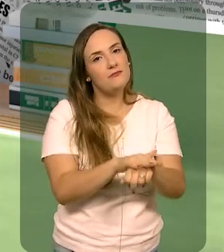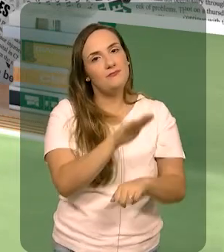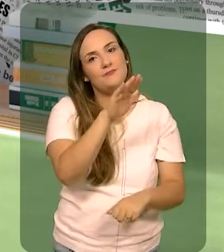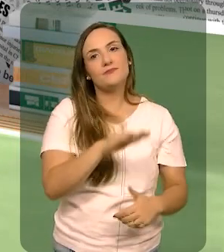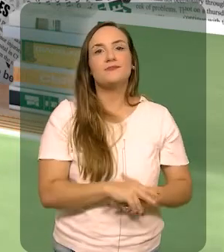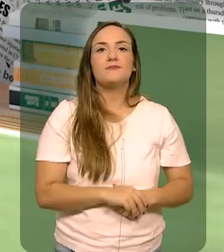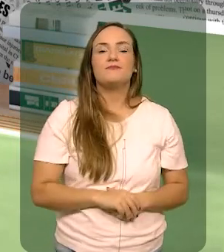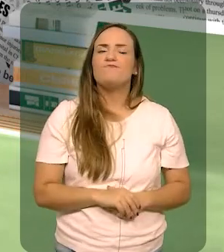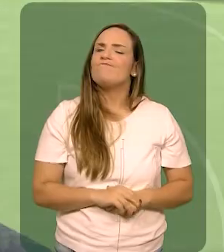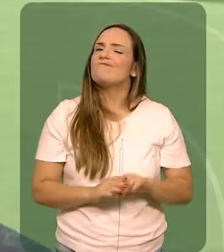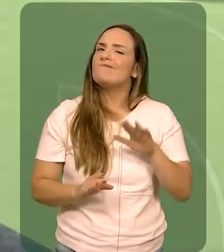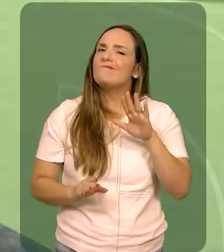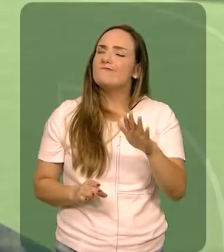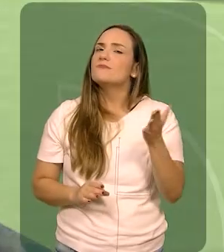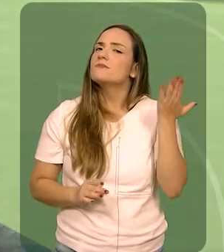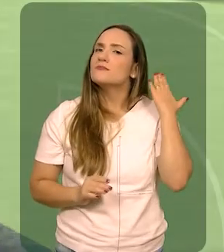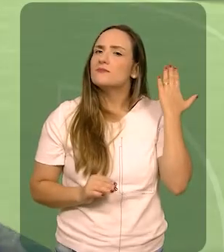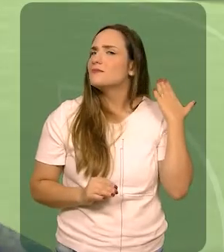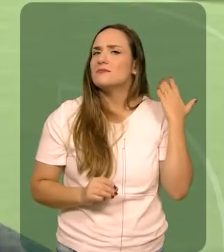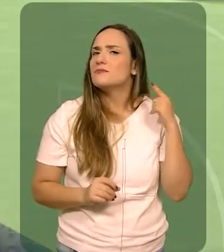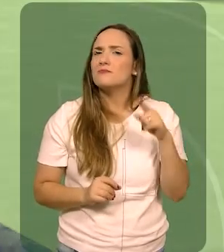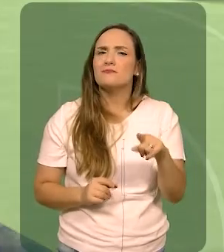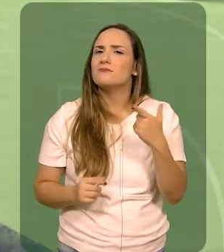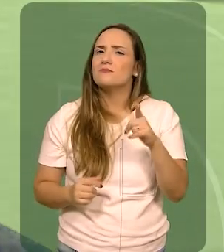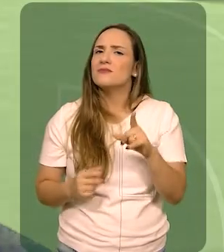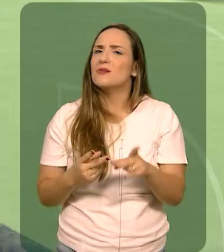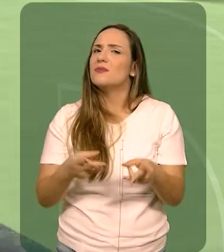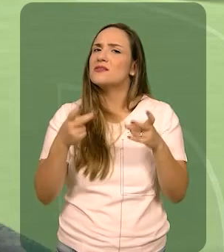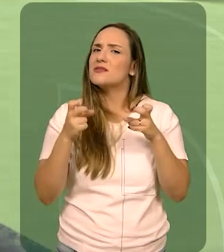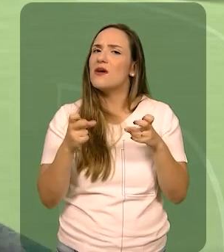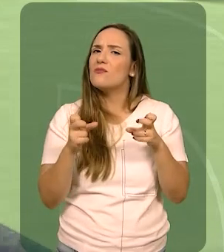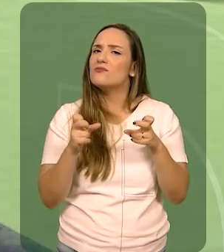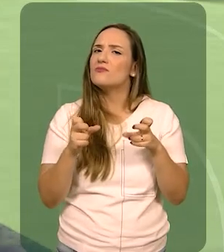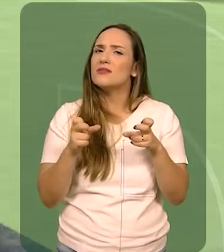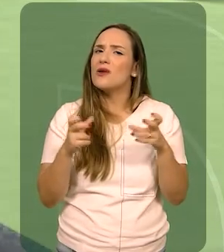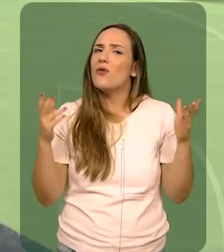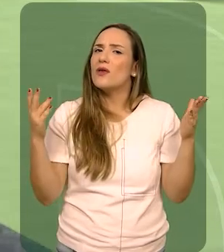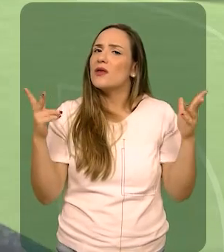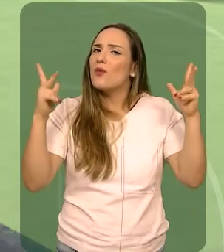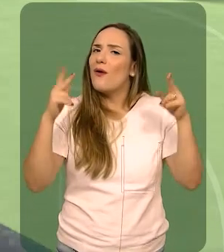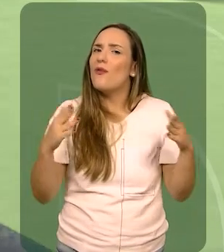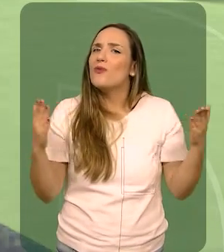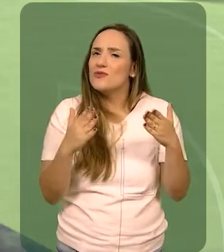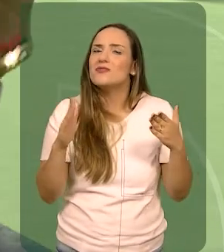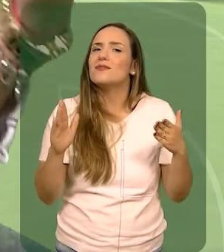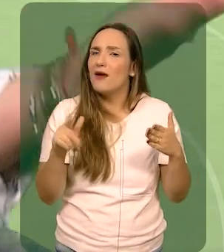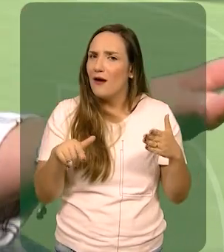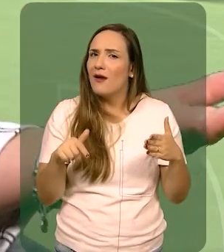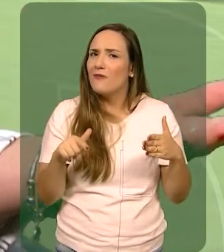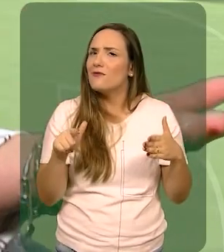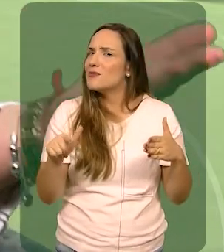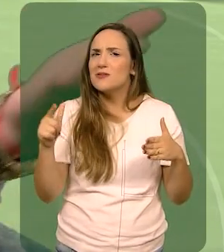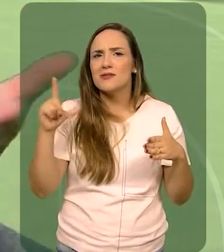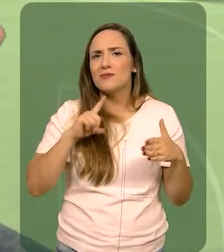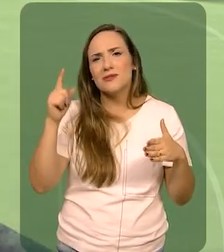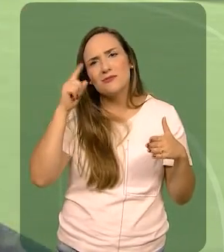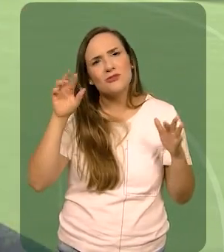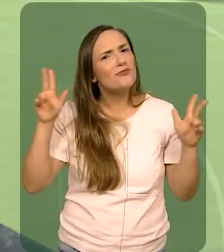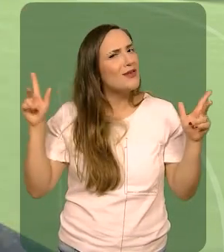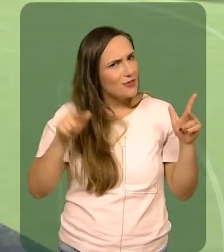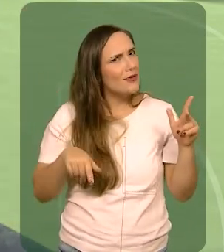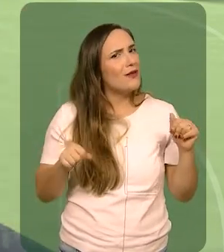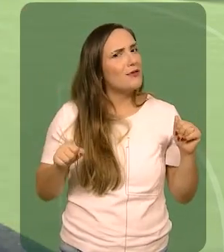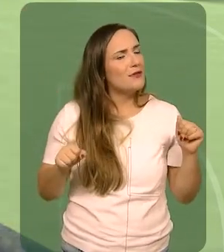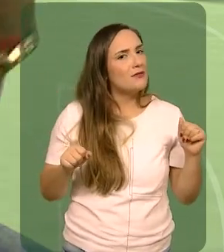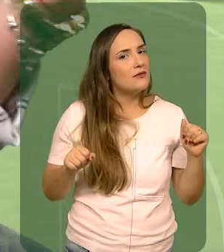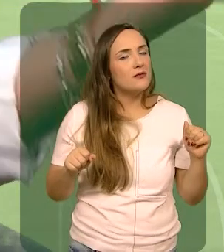contribuir da melhor forma possível. E lá atrás, você não tinha essa visão de hoje, Não. de que a língua é algo